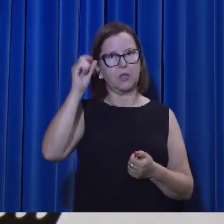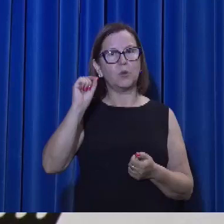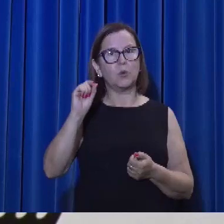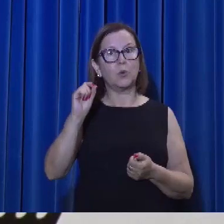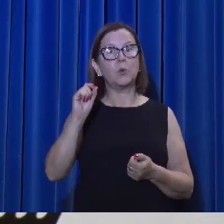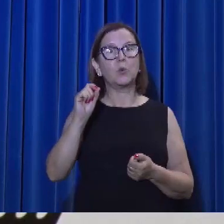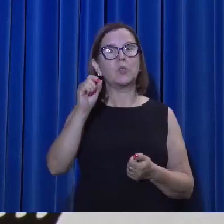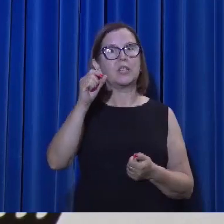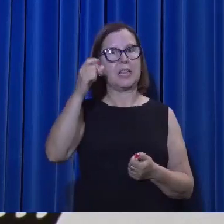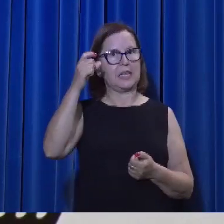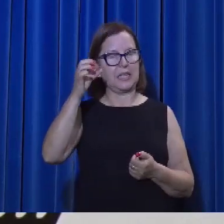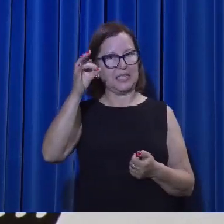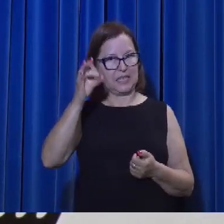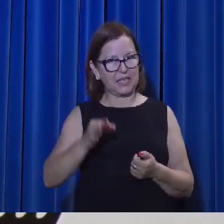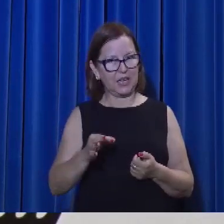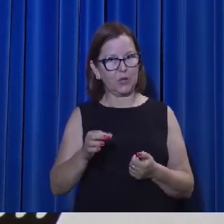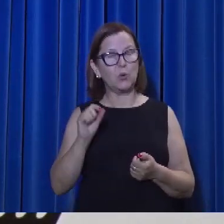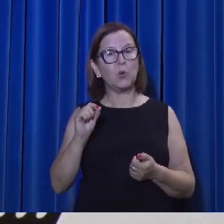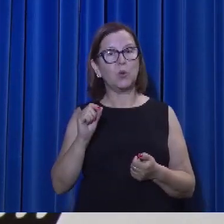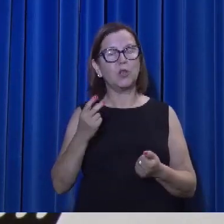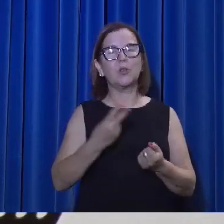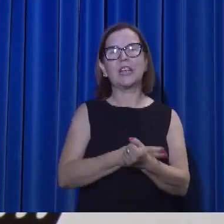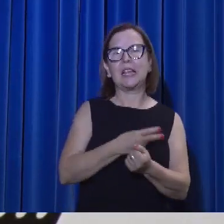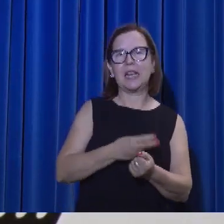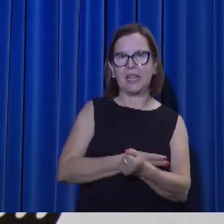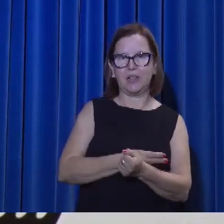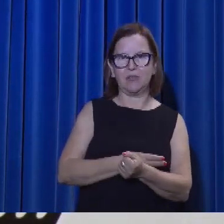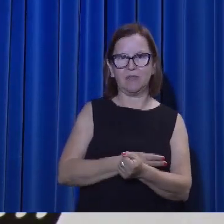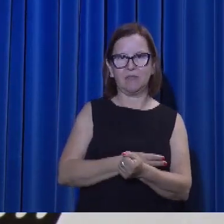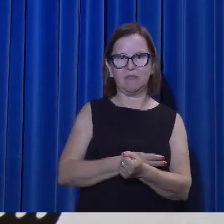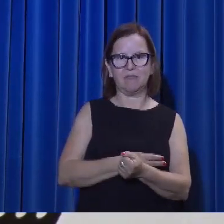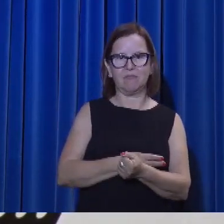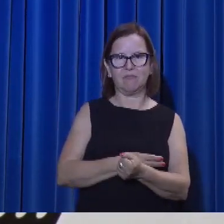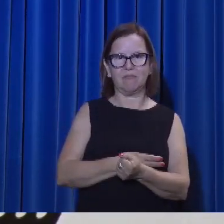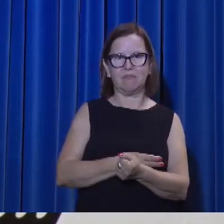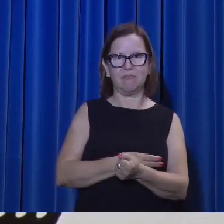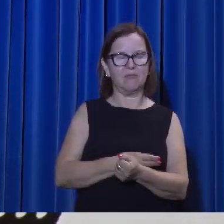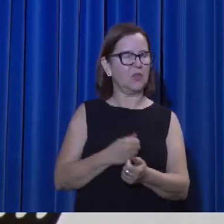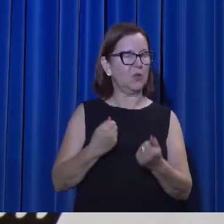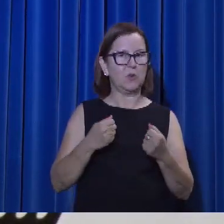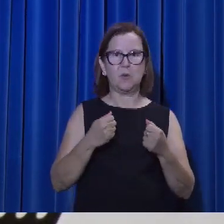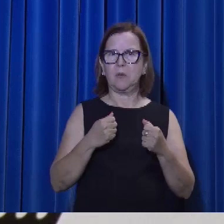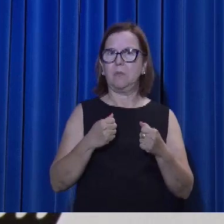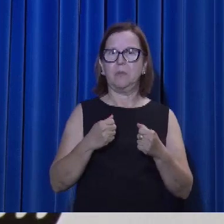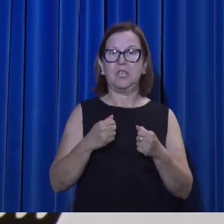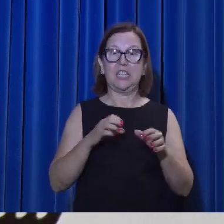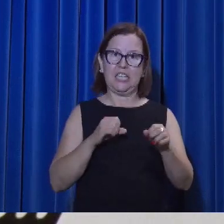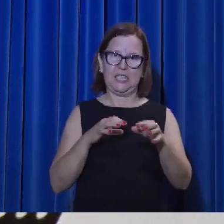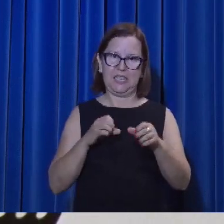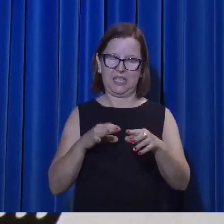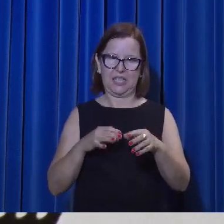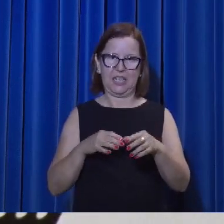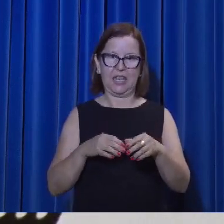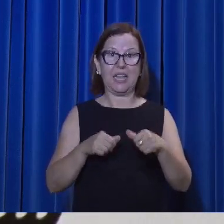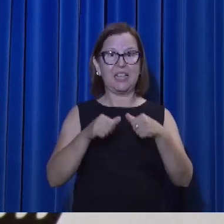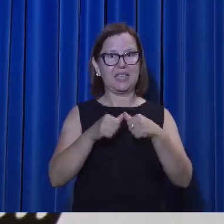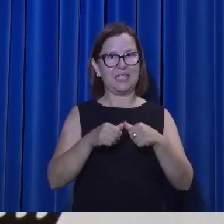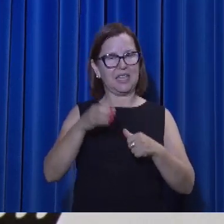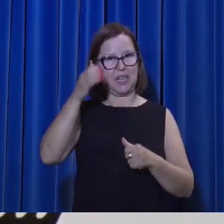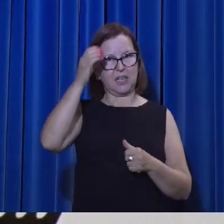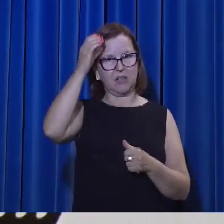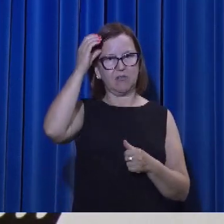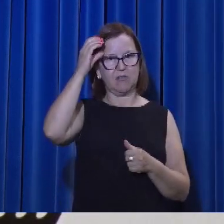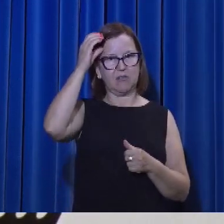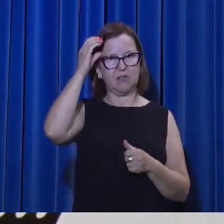falar para ninguém que é errado matar. Está na sua consciência isso. Então a consciência é uma forma, é